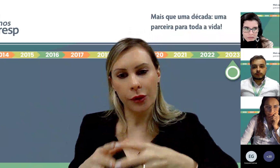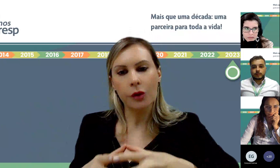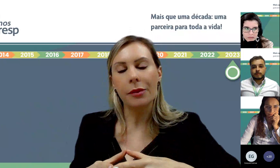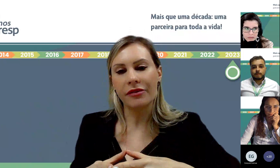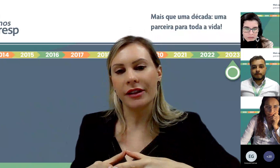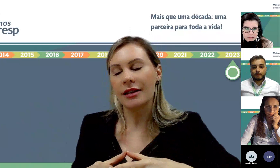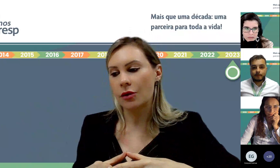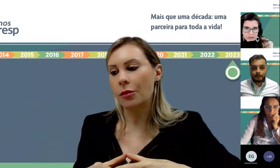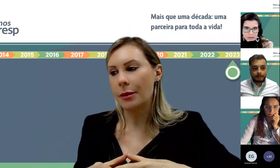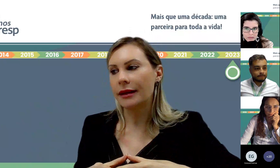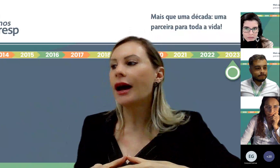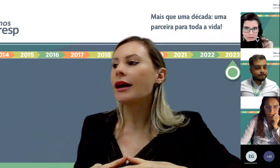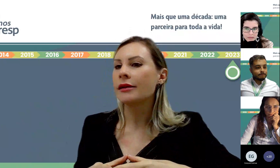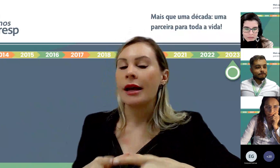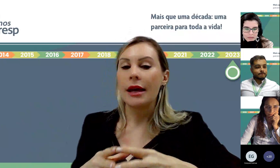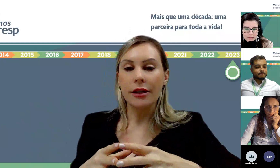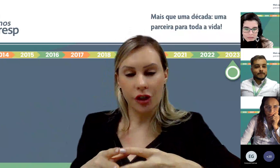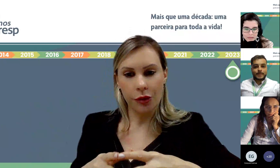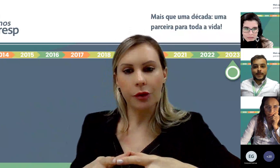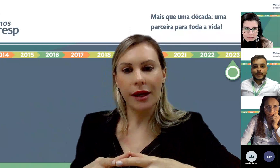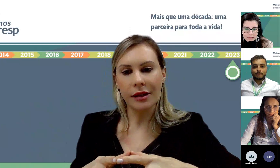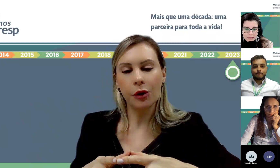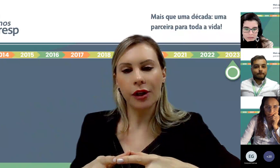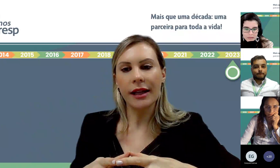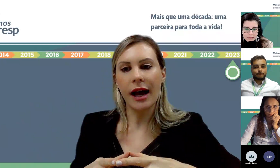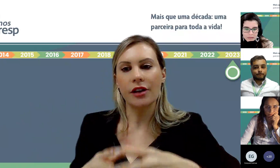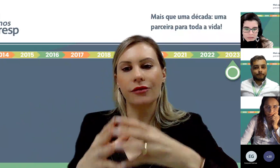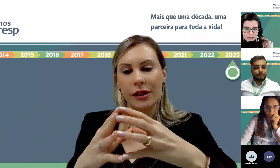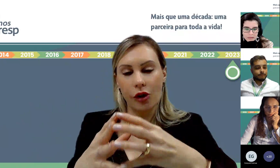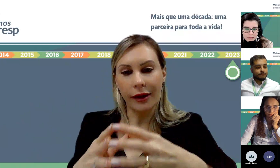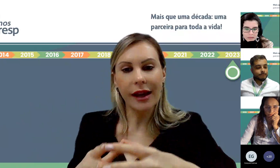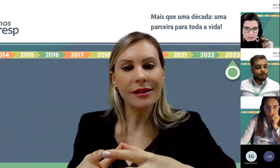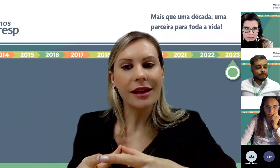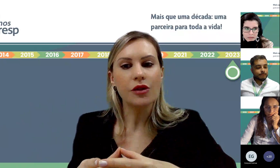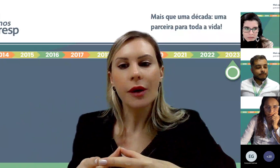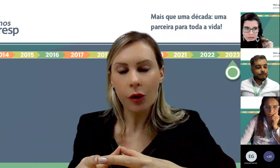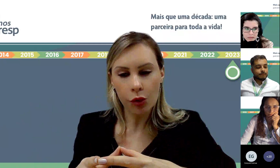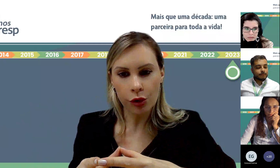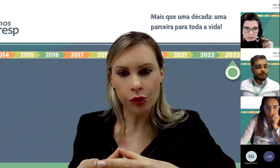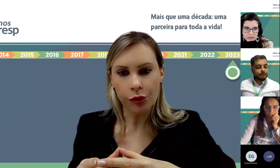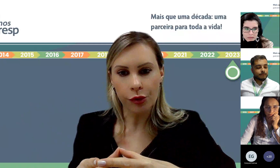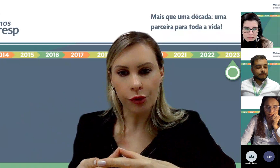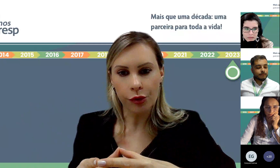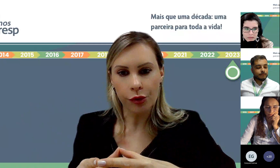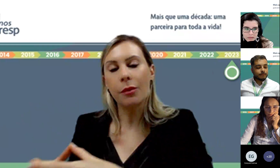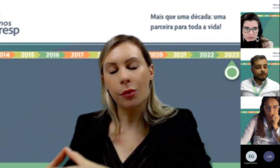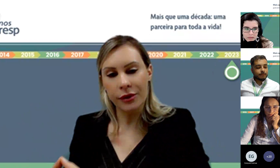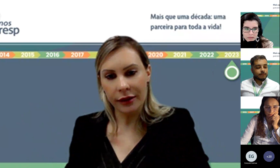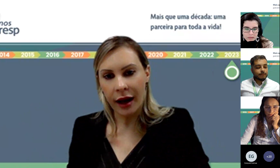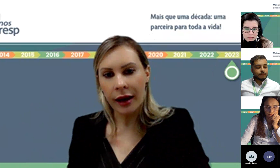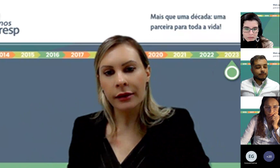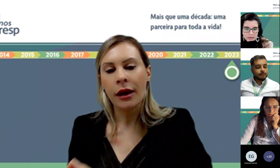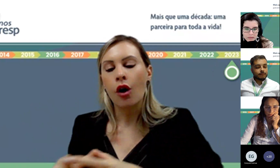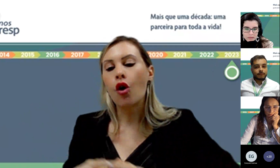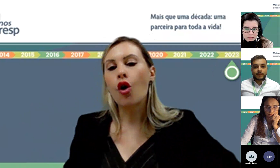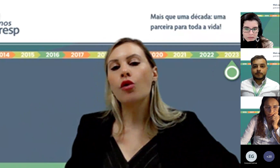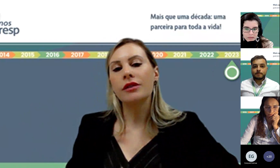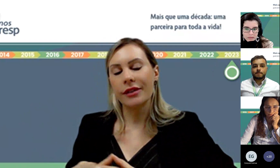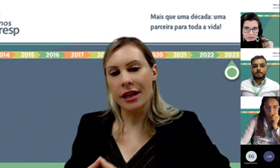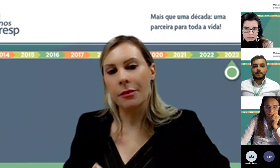ele instituiu a Previdência Complementar, ele instituiu nessa modalidade. Você só tem acesso ao recurso ao se